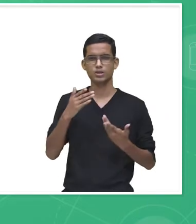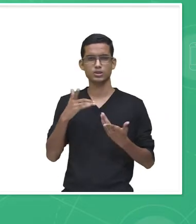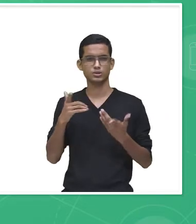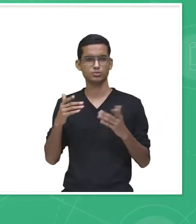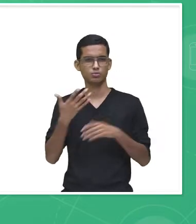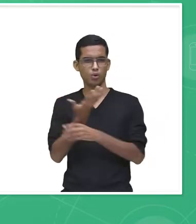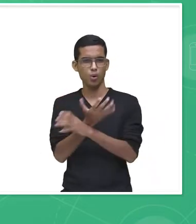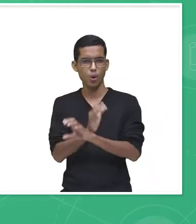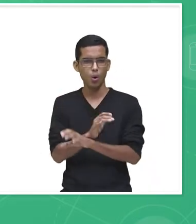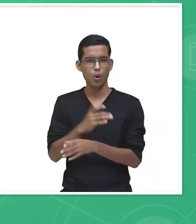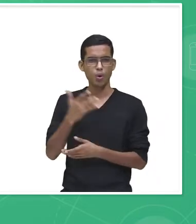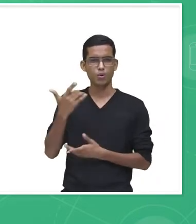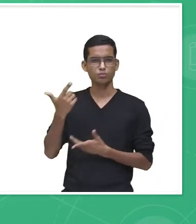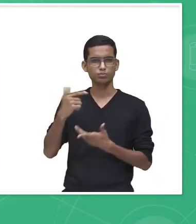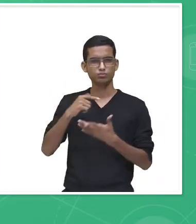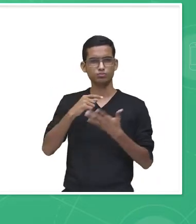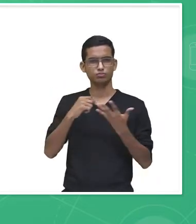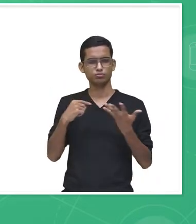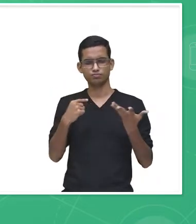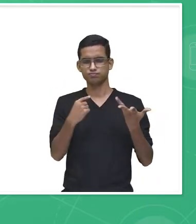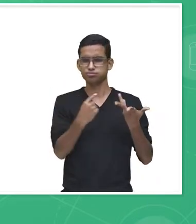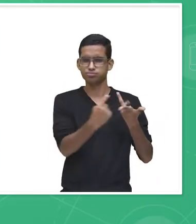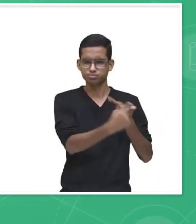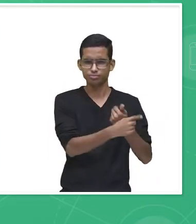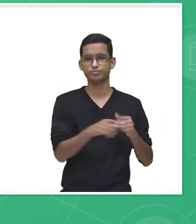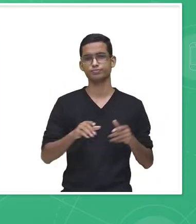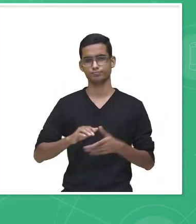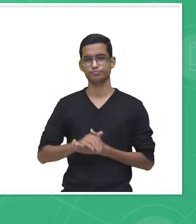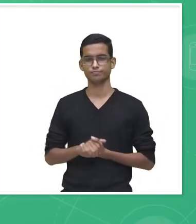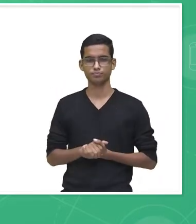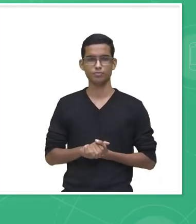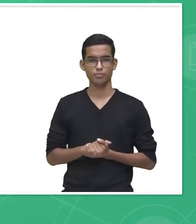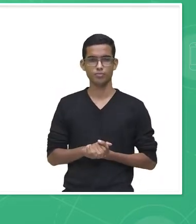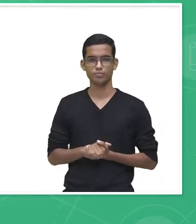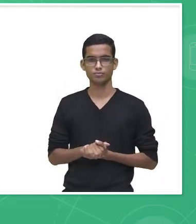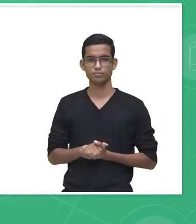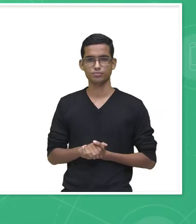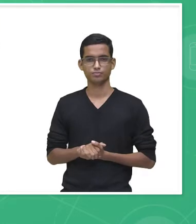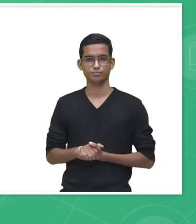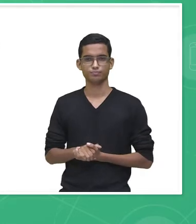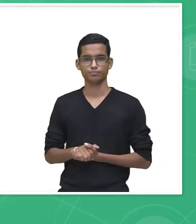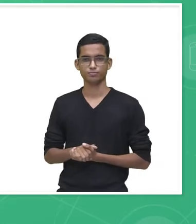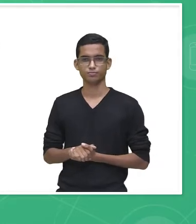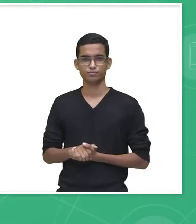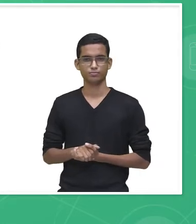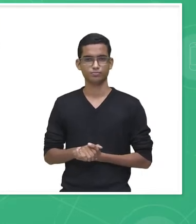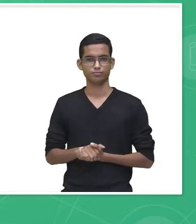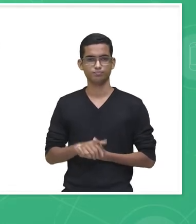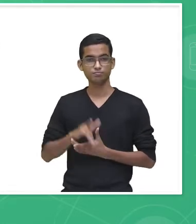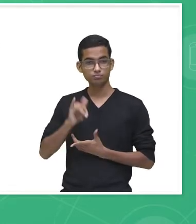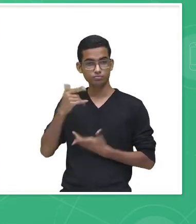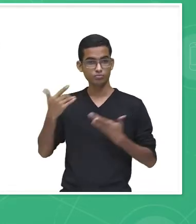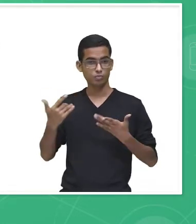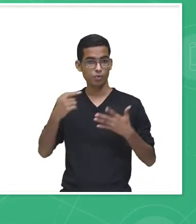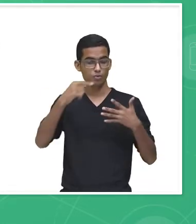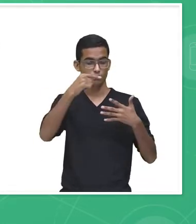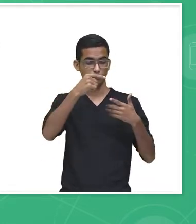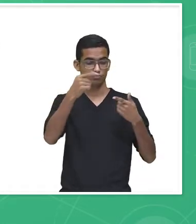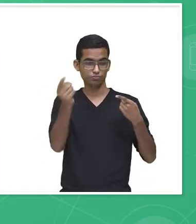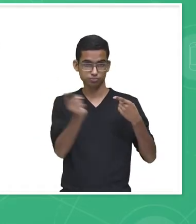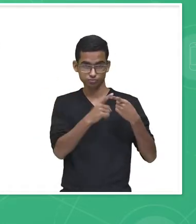crustáceos e ainda os cnidários então amônia Ela é conhecida por ter uma alta